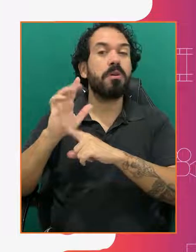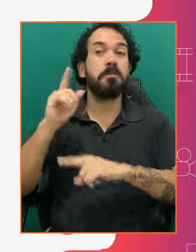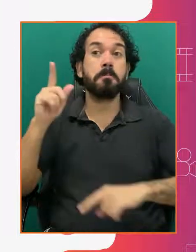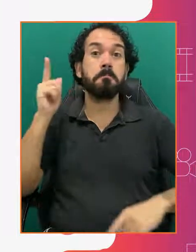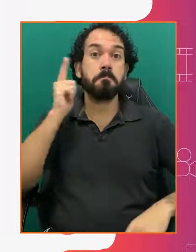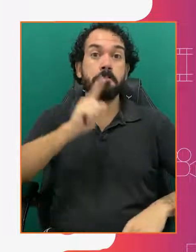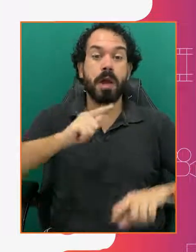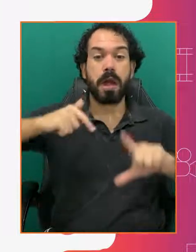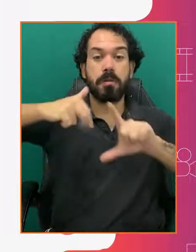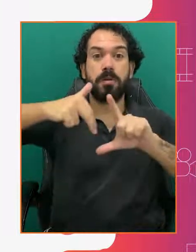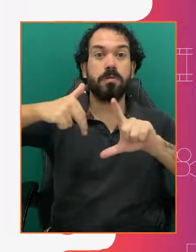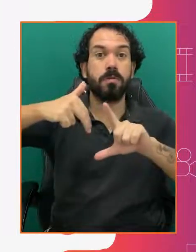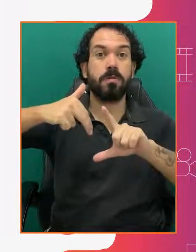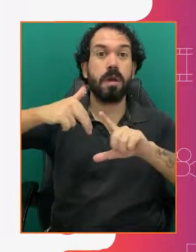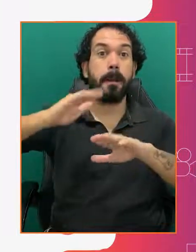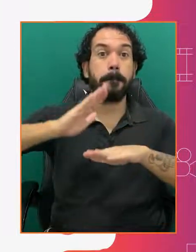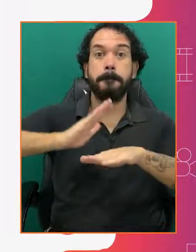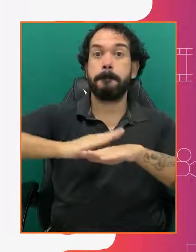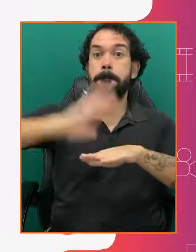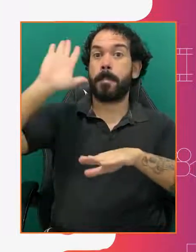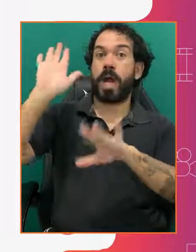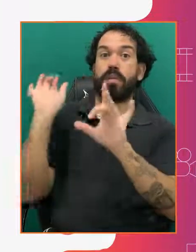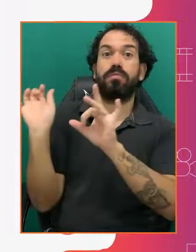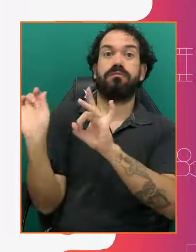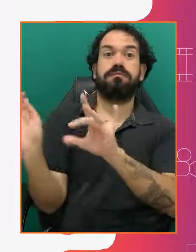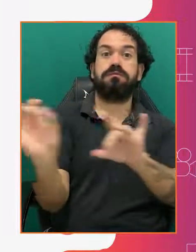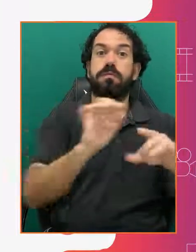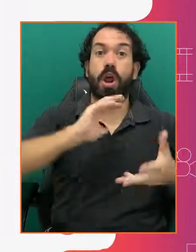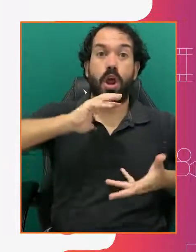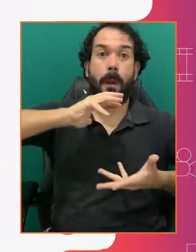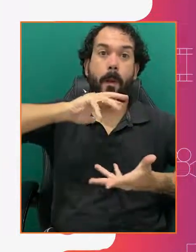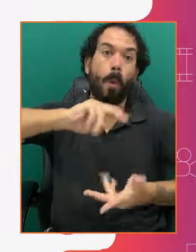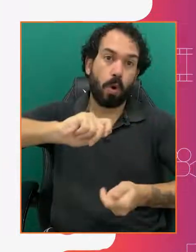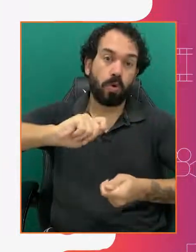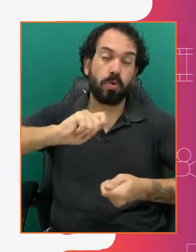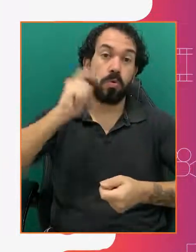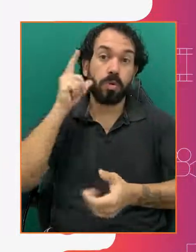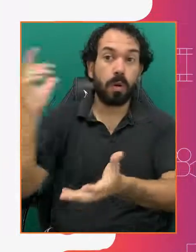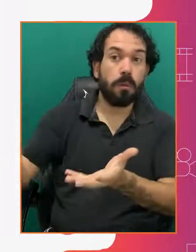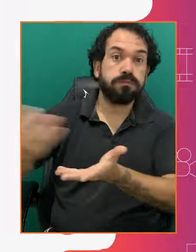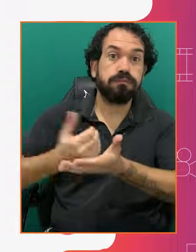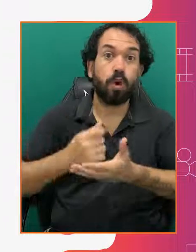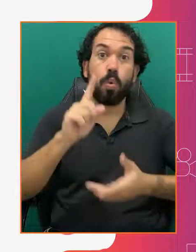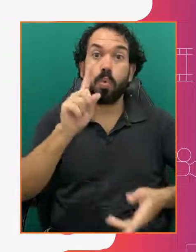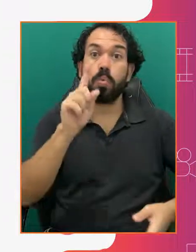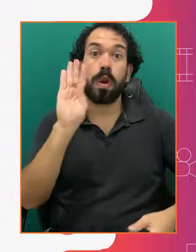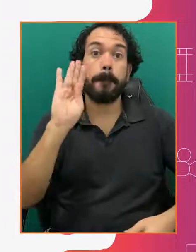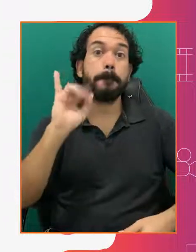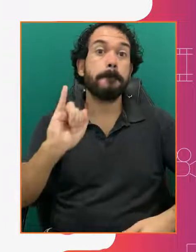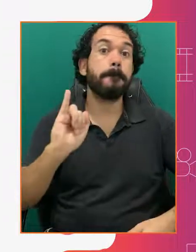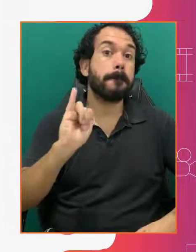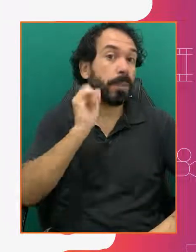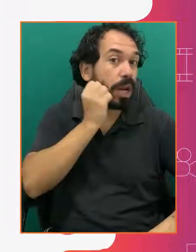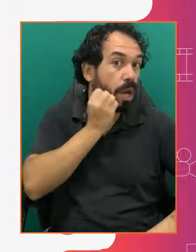posição de animação com maior bilheteria global, arrecadando quase